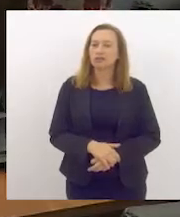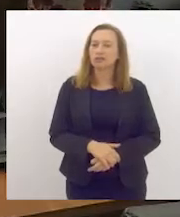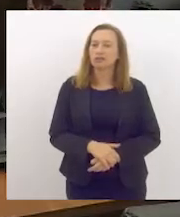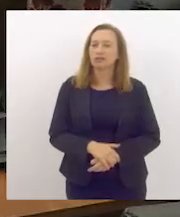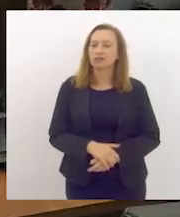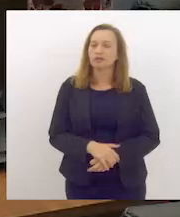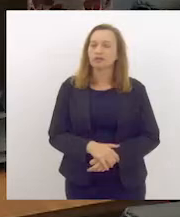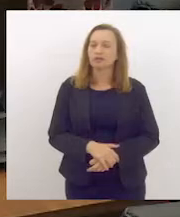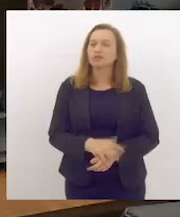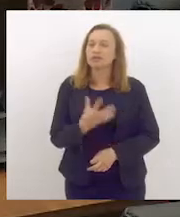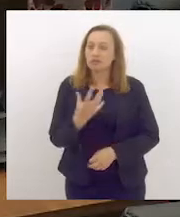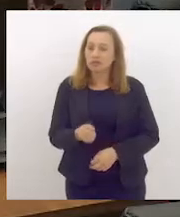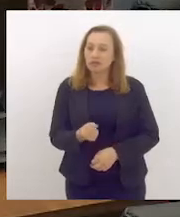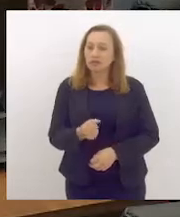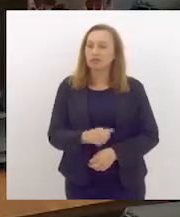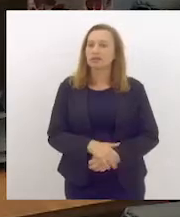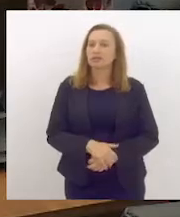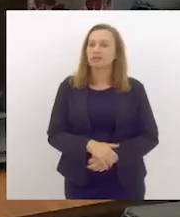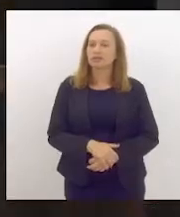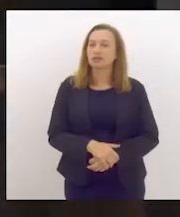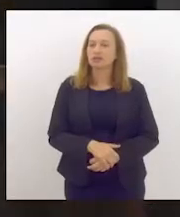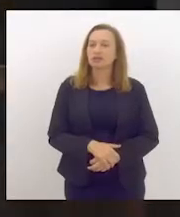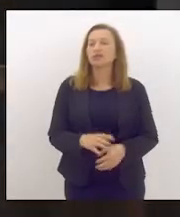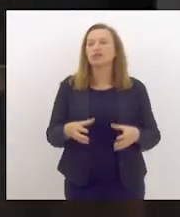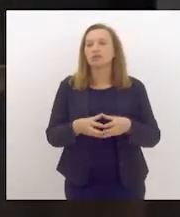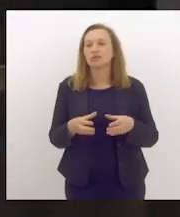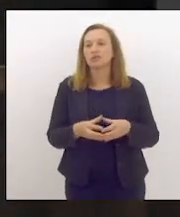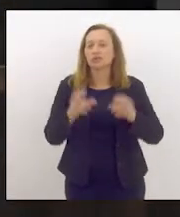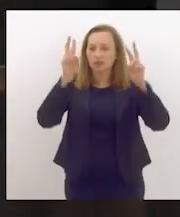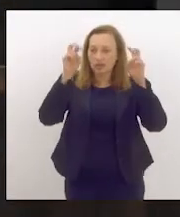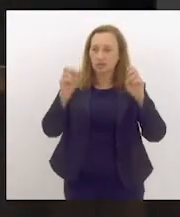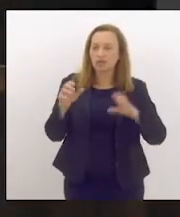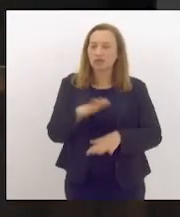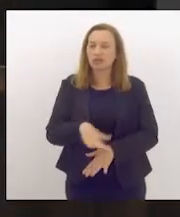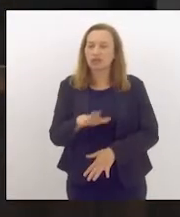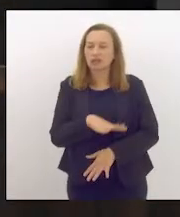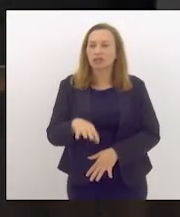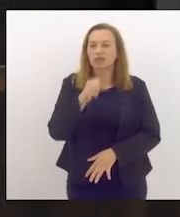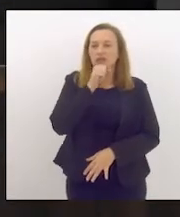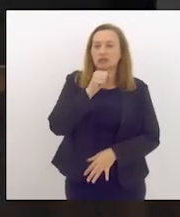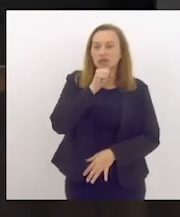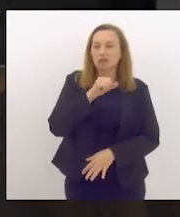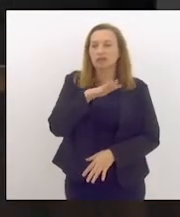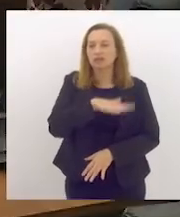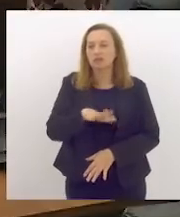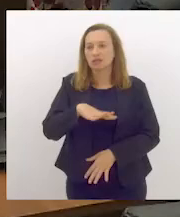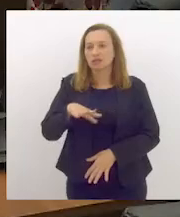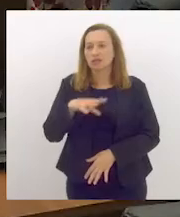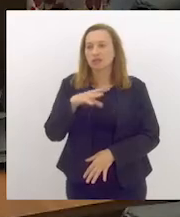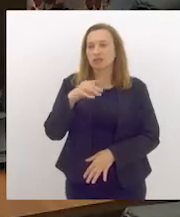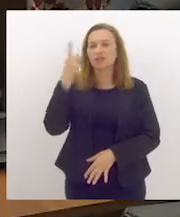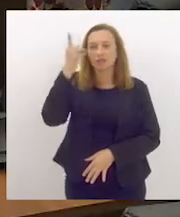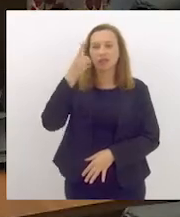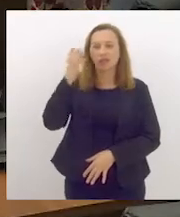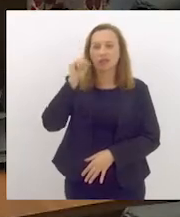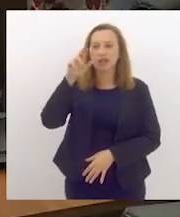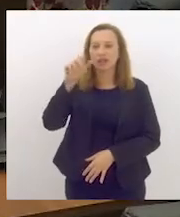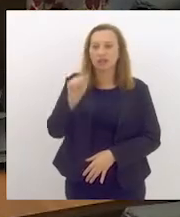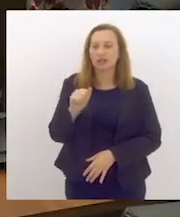a cavalgada pela comissão de assuntos da criança do Adolescente do Idoso deputada lá na paz aí